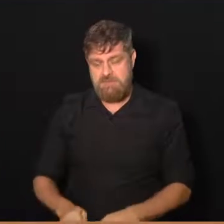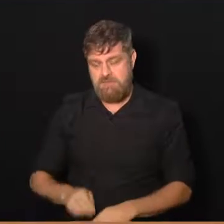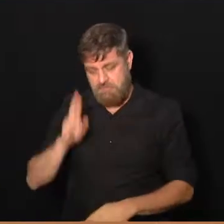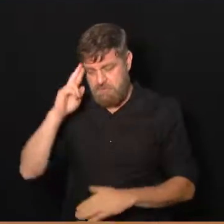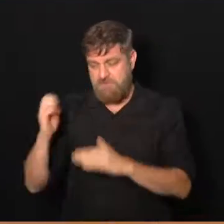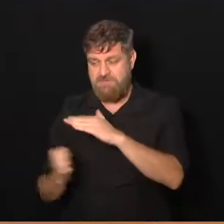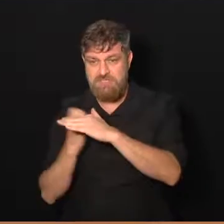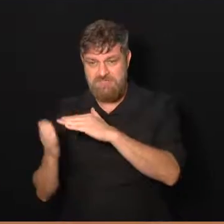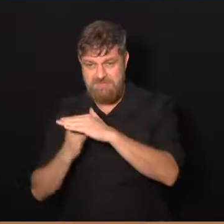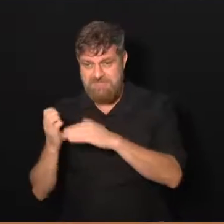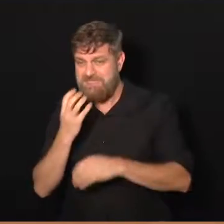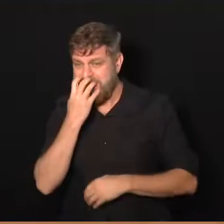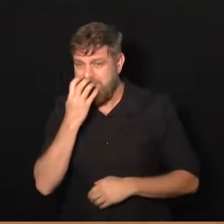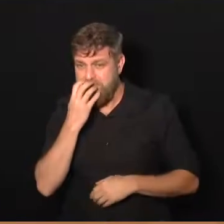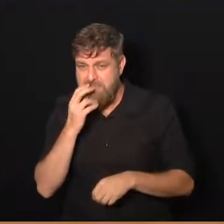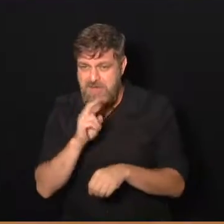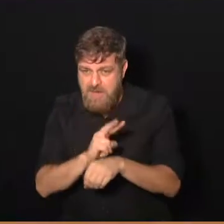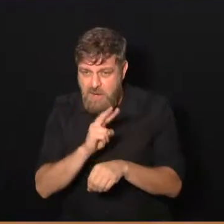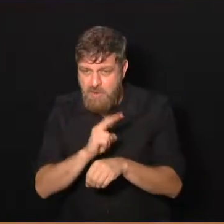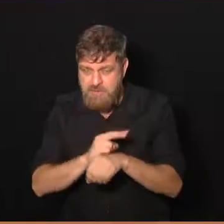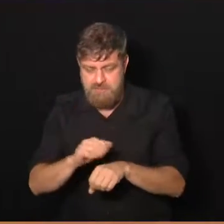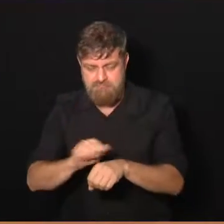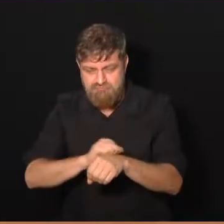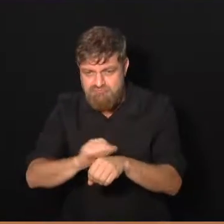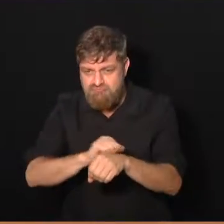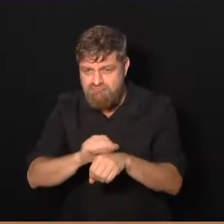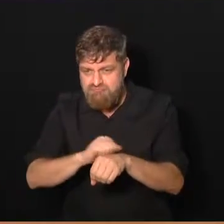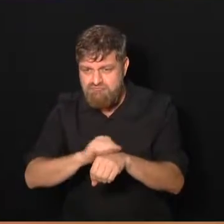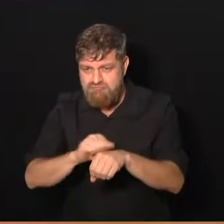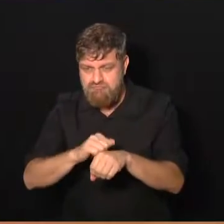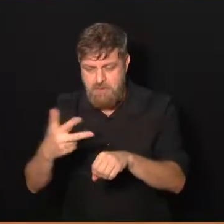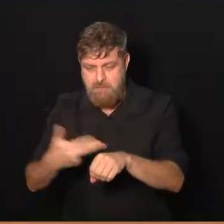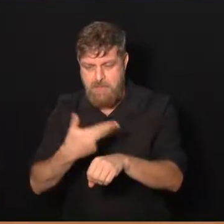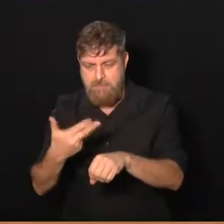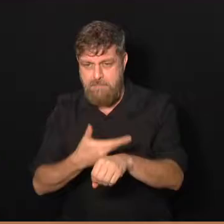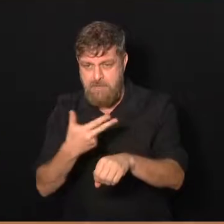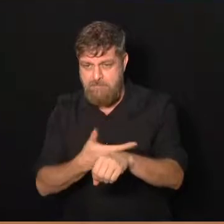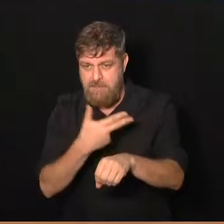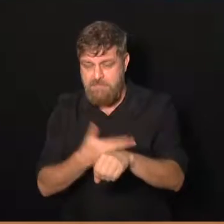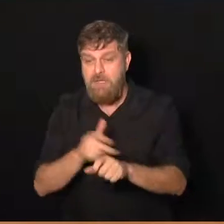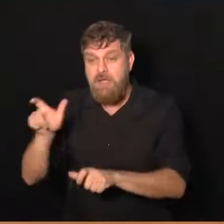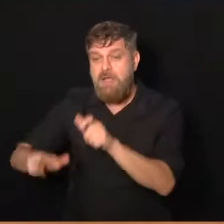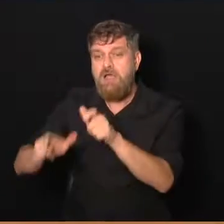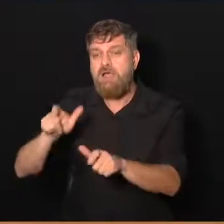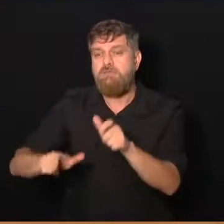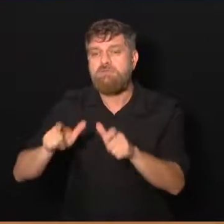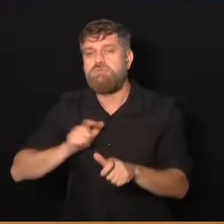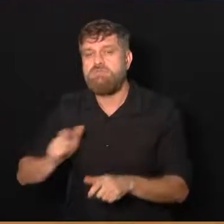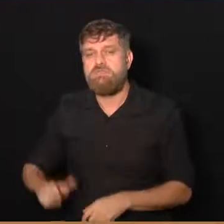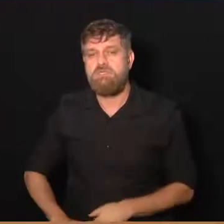de consultórios estarem aqui, as pessoas que gostam dos animais, as ONGs, enfim, né?